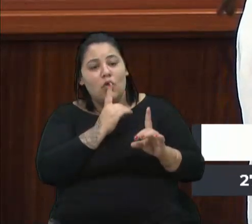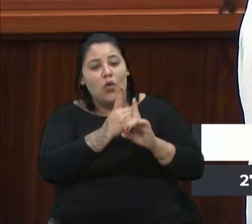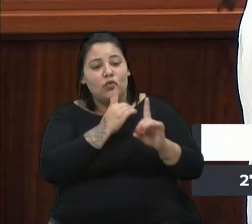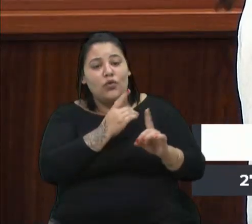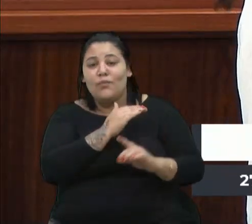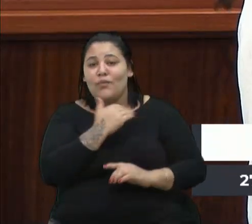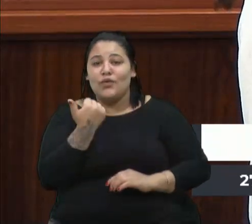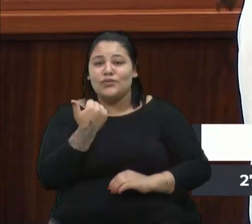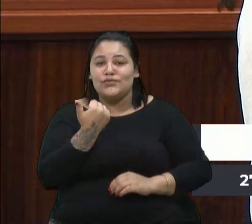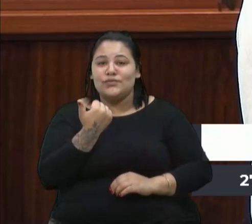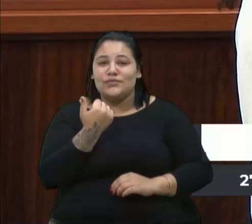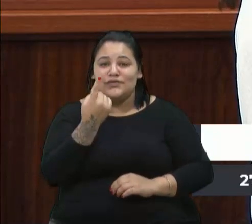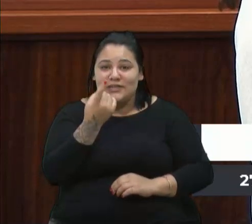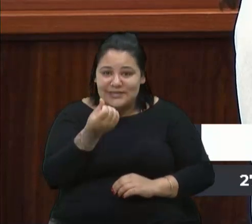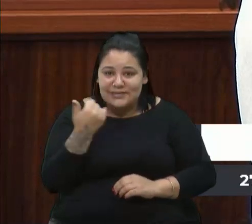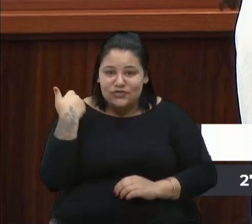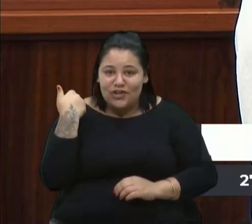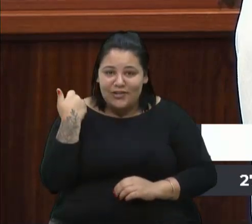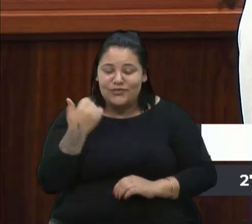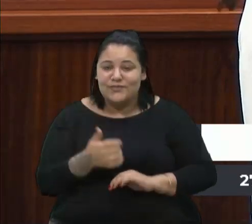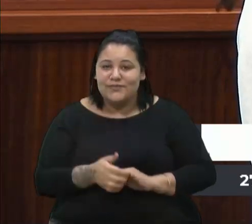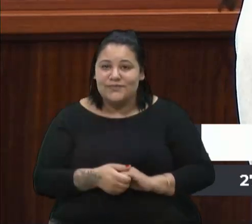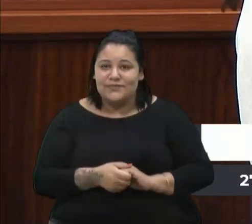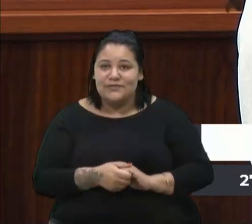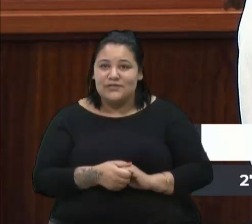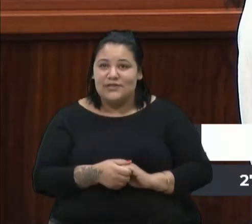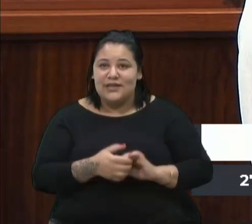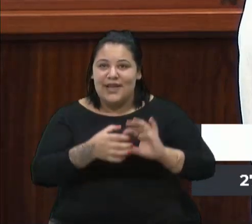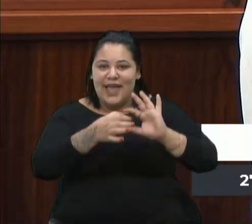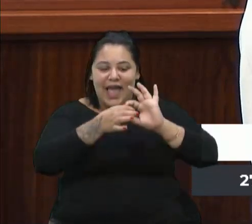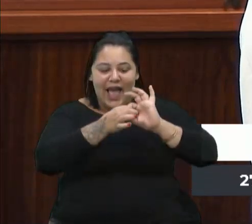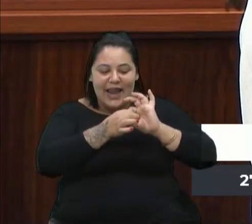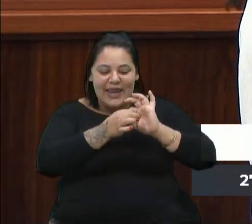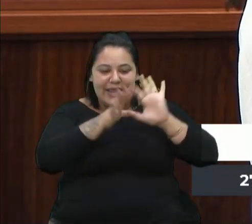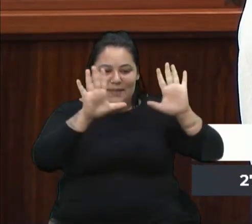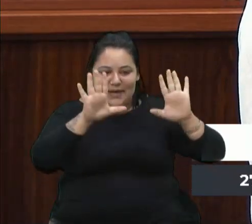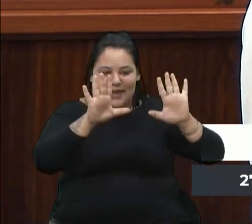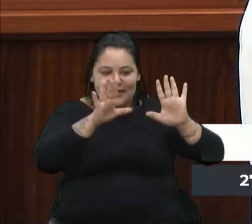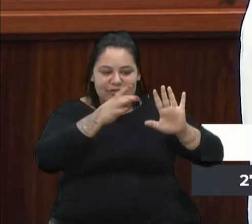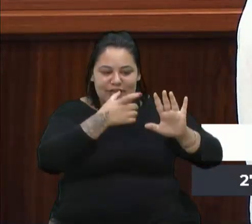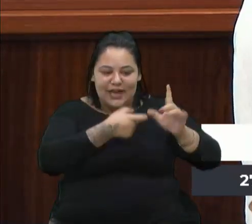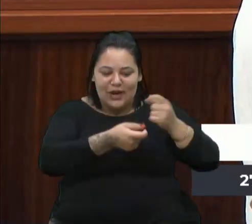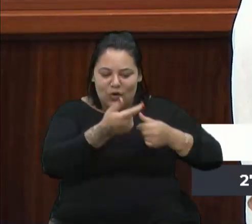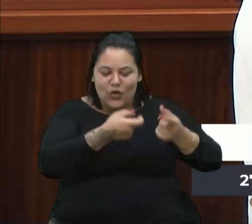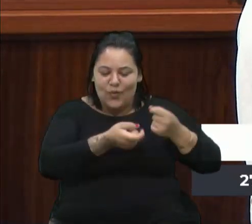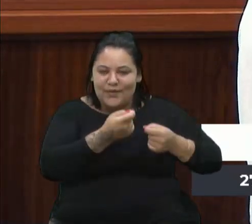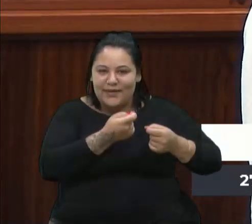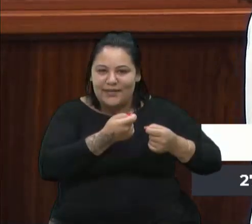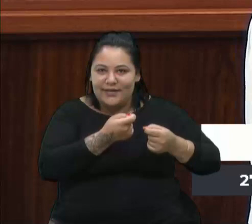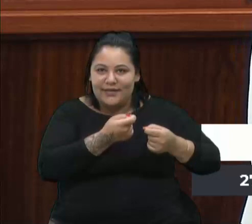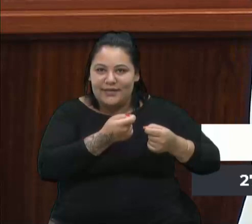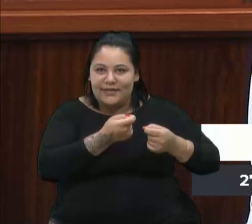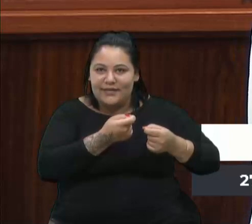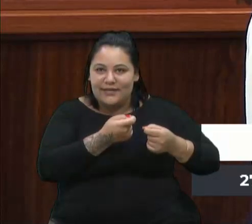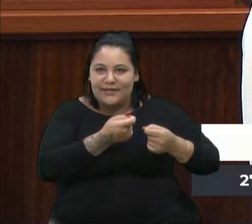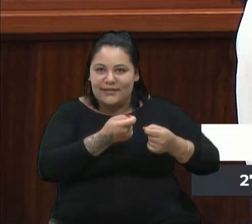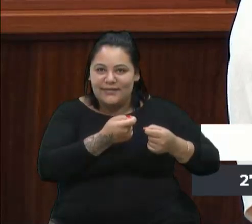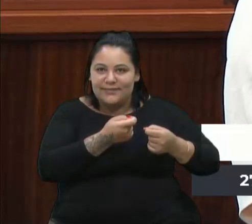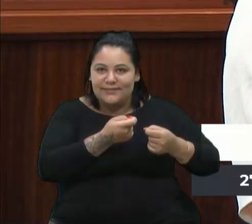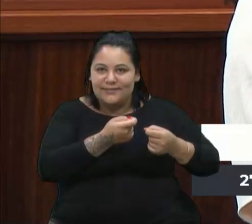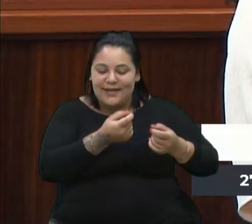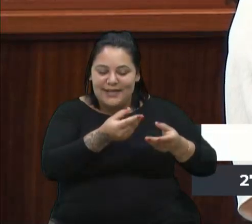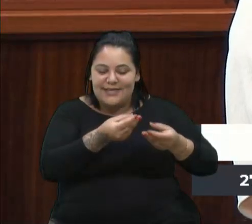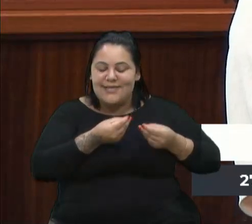morto. Então, a liberdade econômica, ela traz sim a precarização nas condições